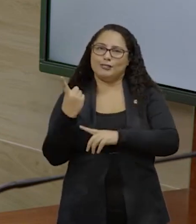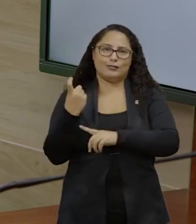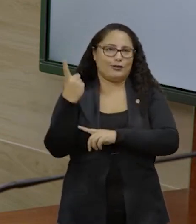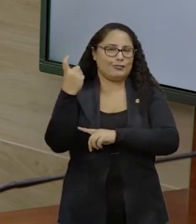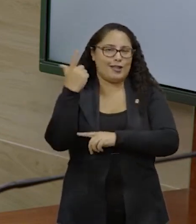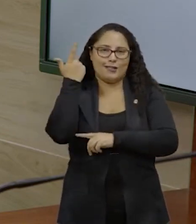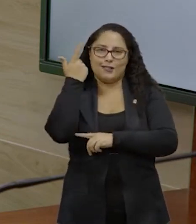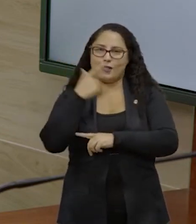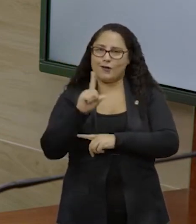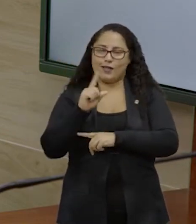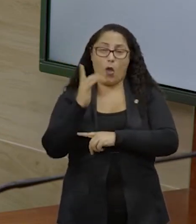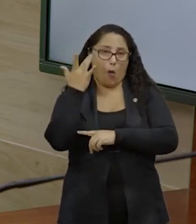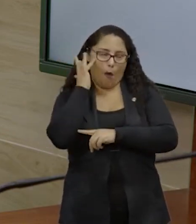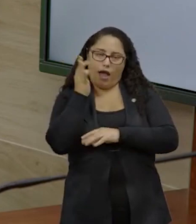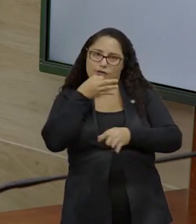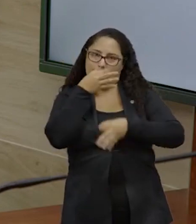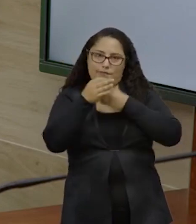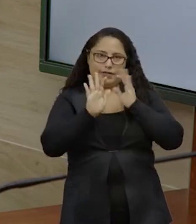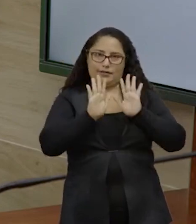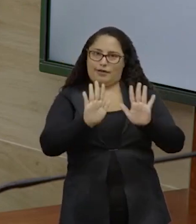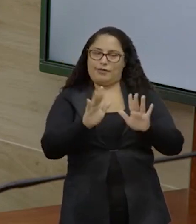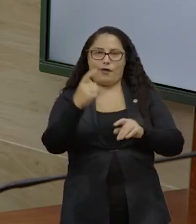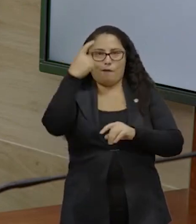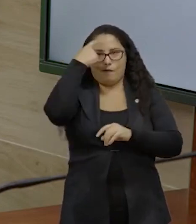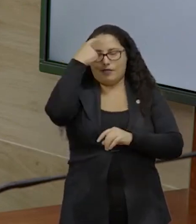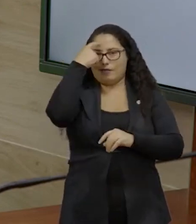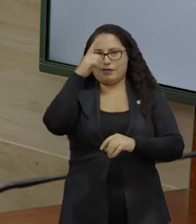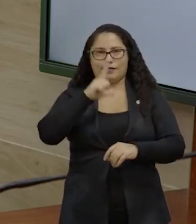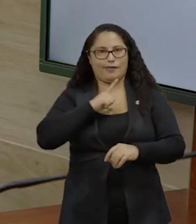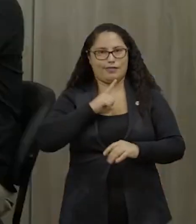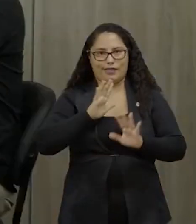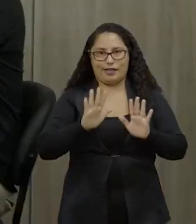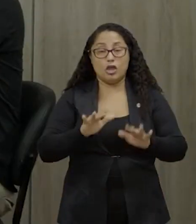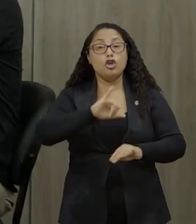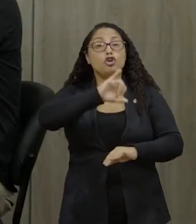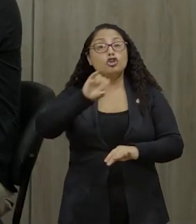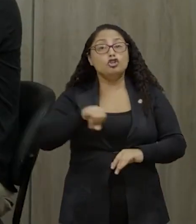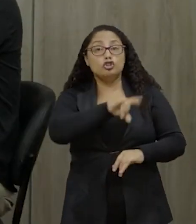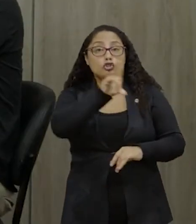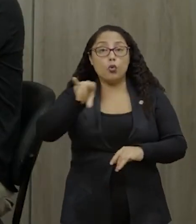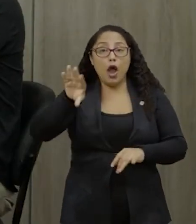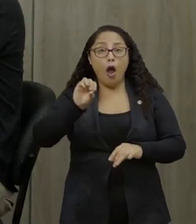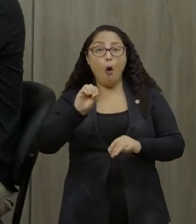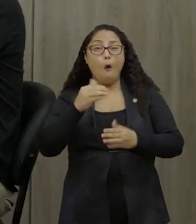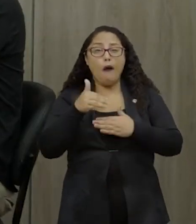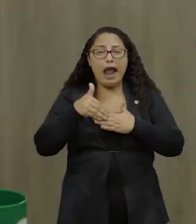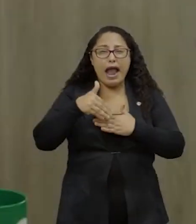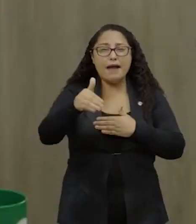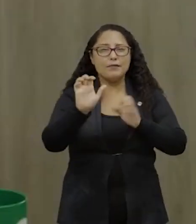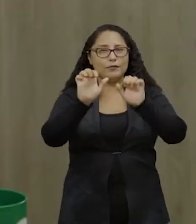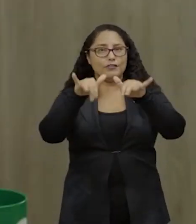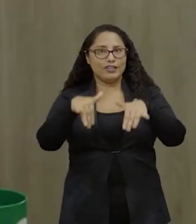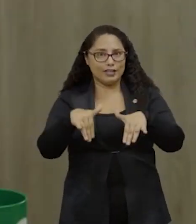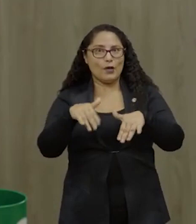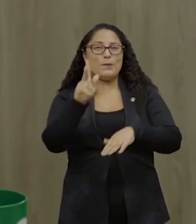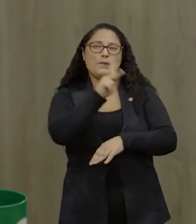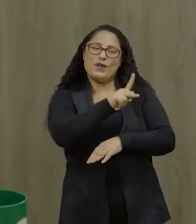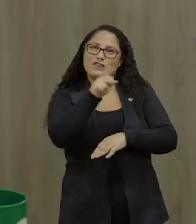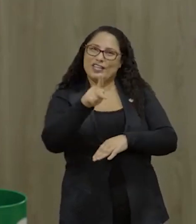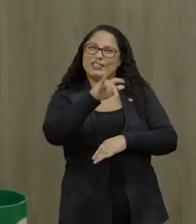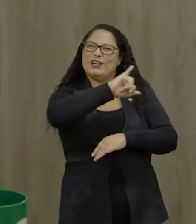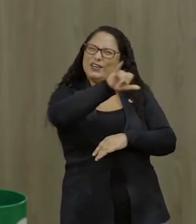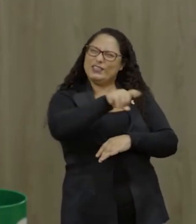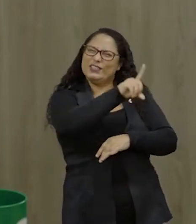não vai conseguir. Entendi. Eu acho, né? Só um pensamento que eu tenho aí. João, já caminhando para o final, aliás, professor